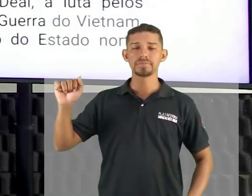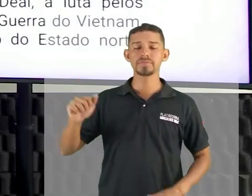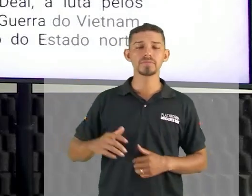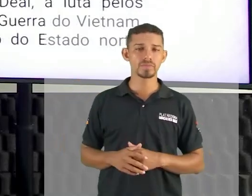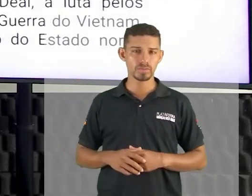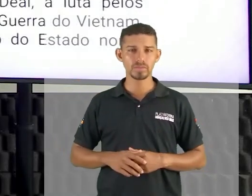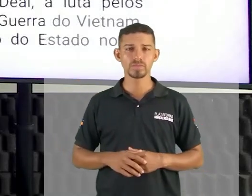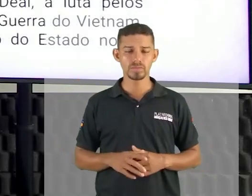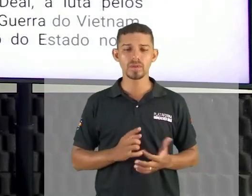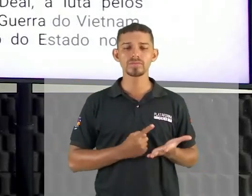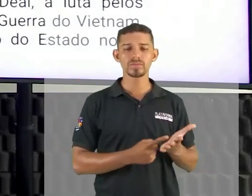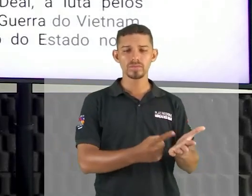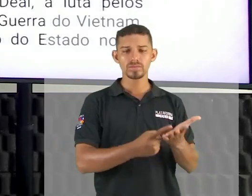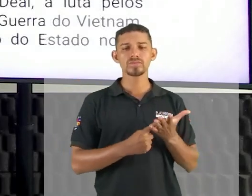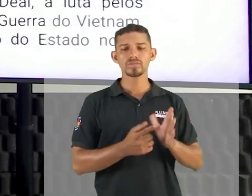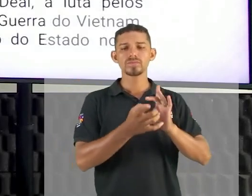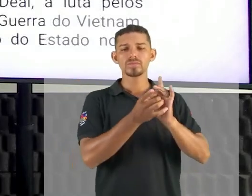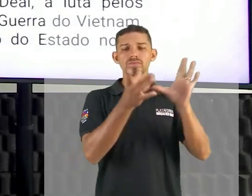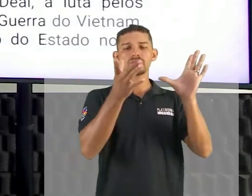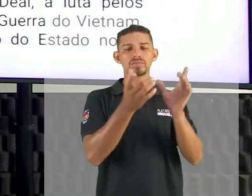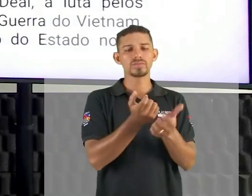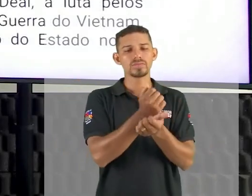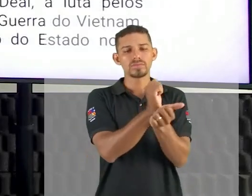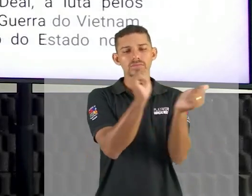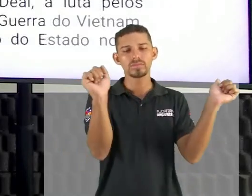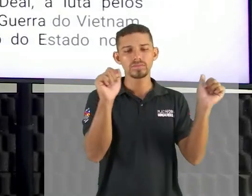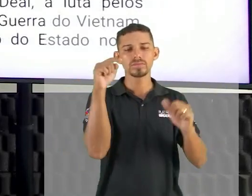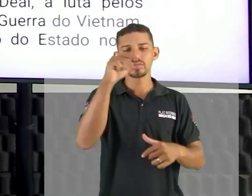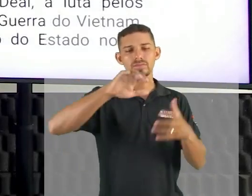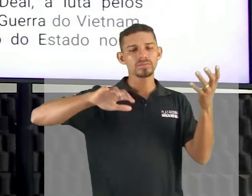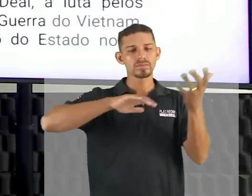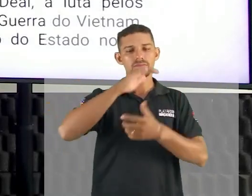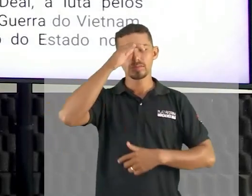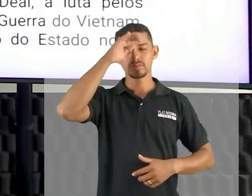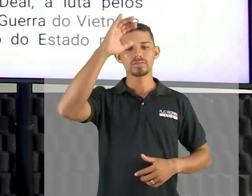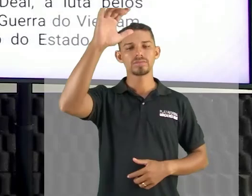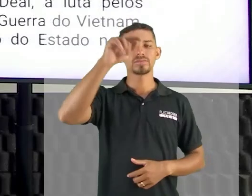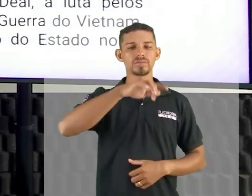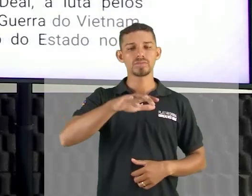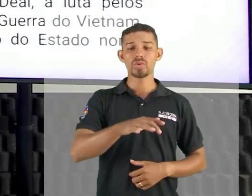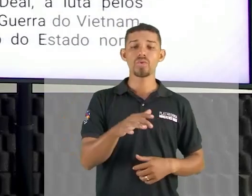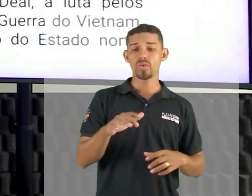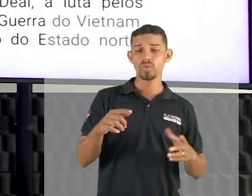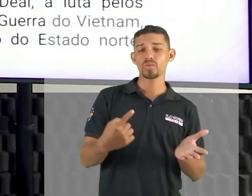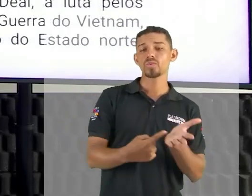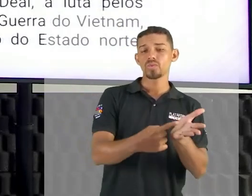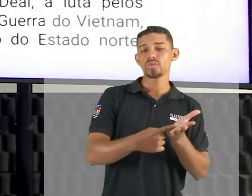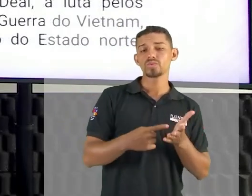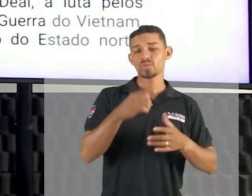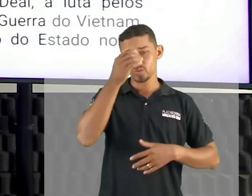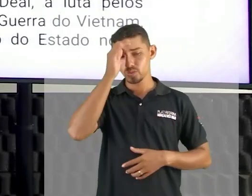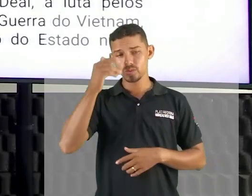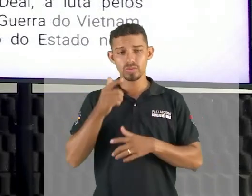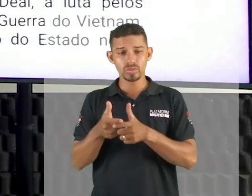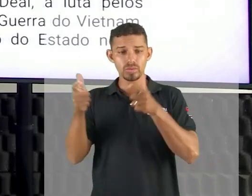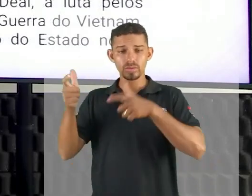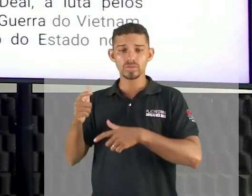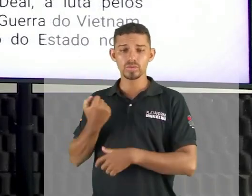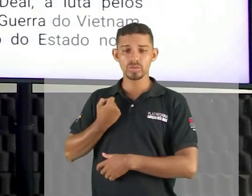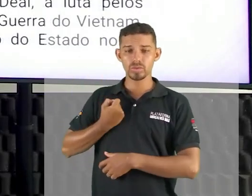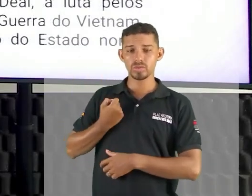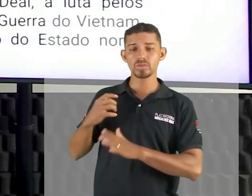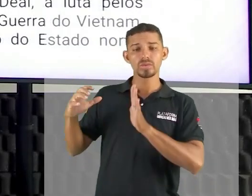letra A consolidação das liberdades democráticas, a revolução cultural contra a cultura, o aumento do número de